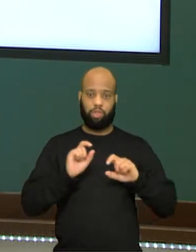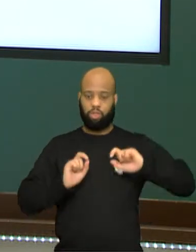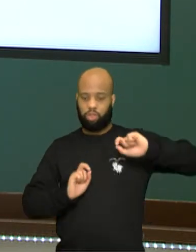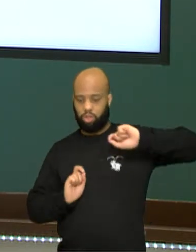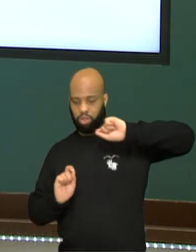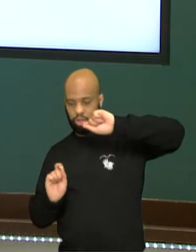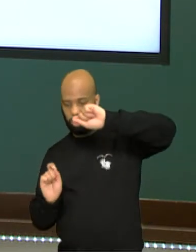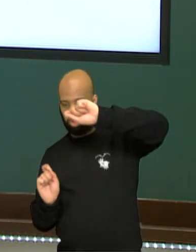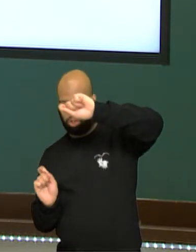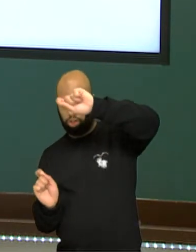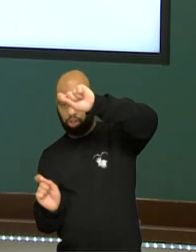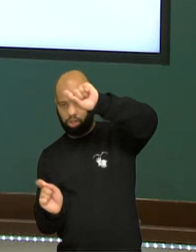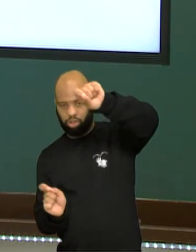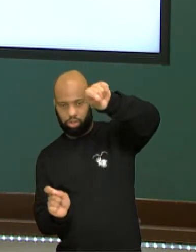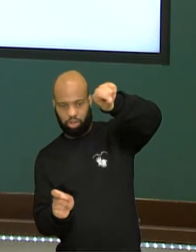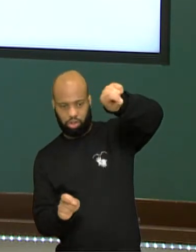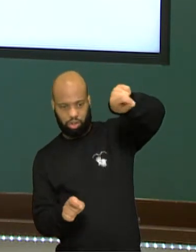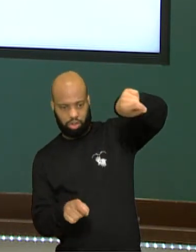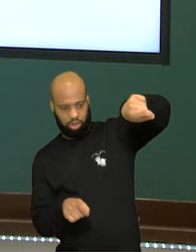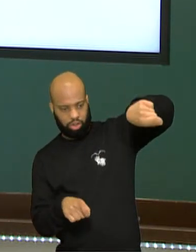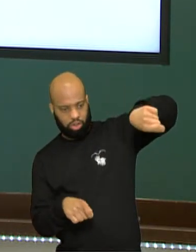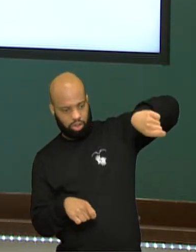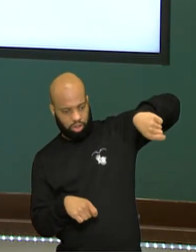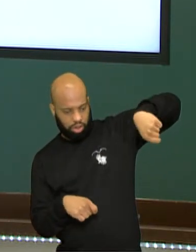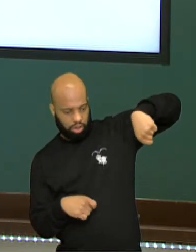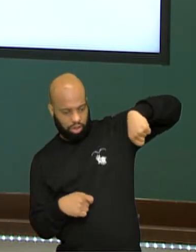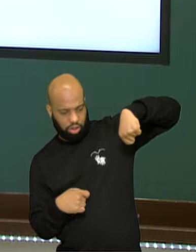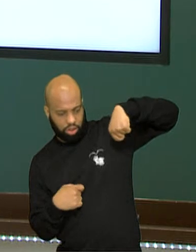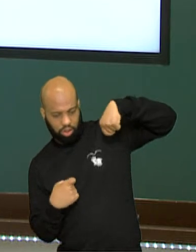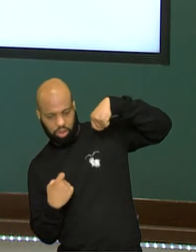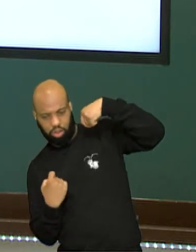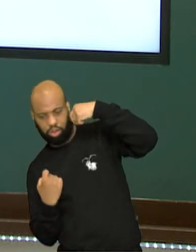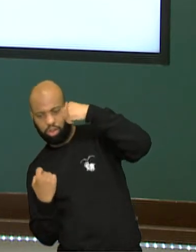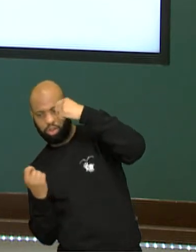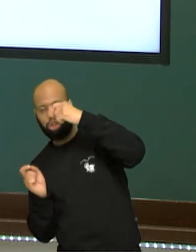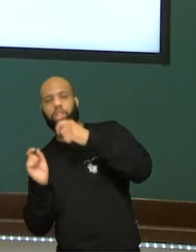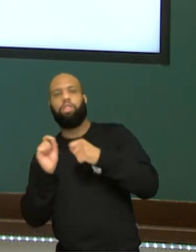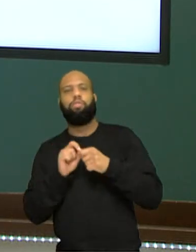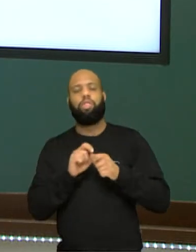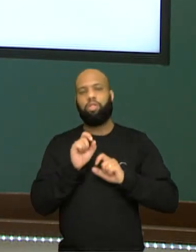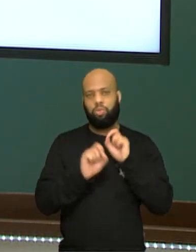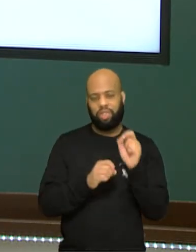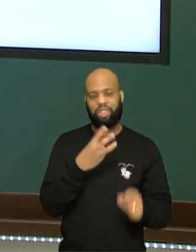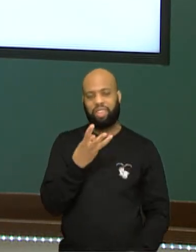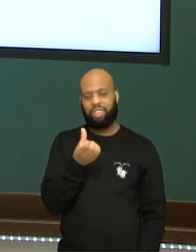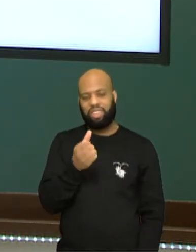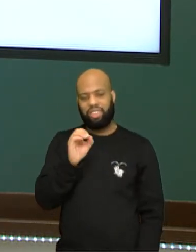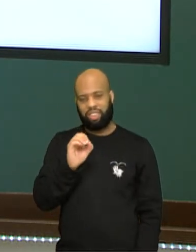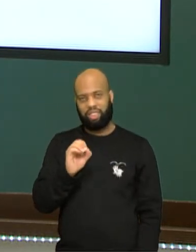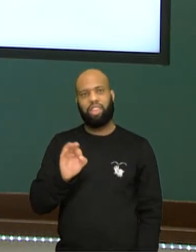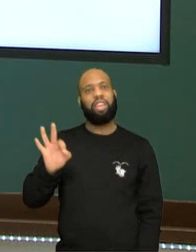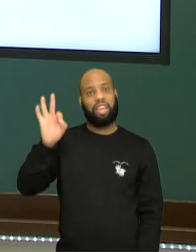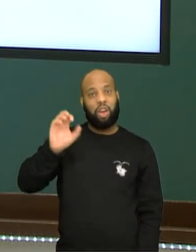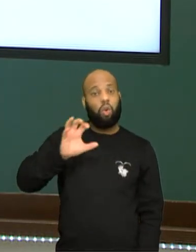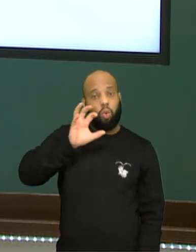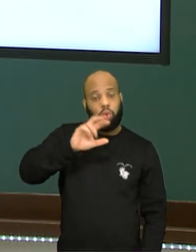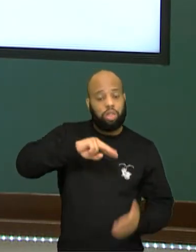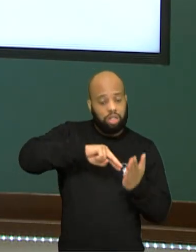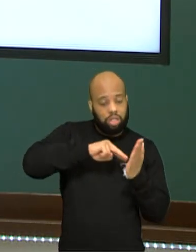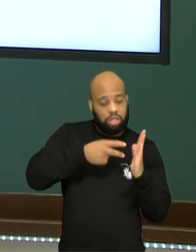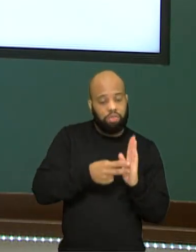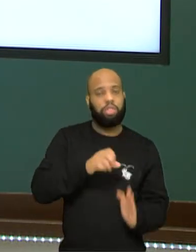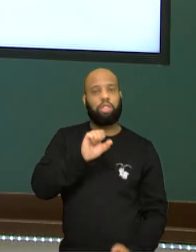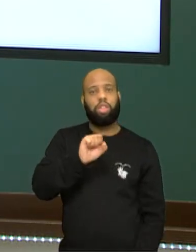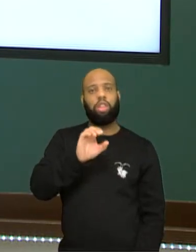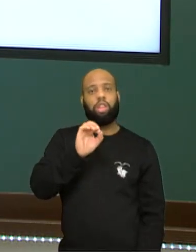formar especificamente a nossa esfera ou seja ele é como sempre fala uns óleo ela é composto de